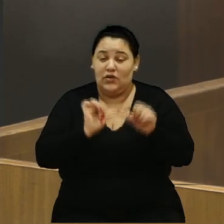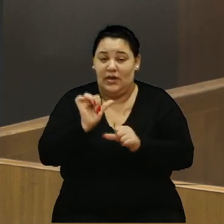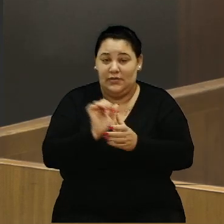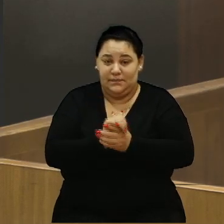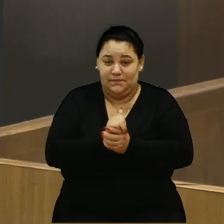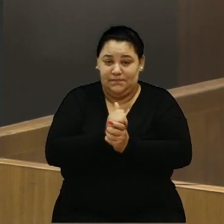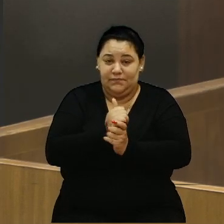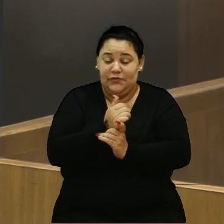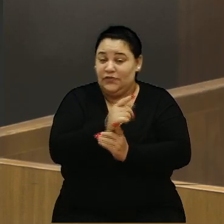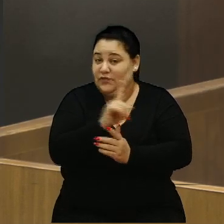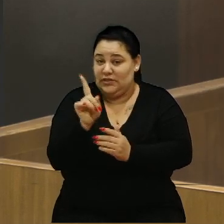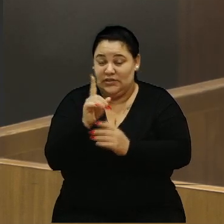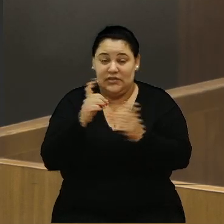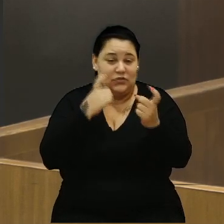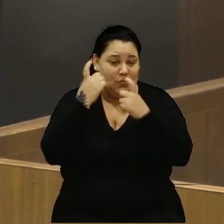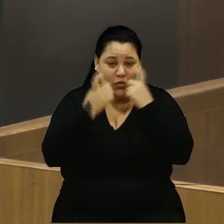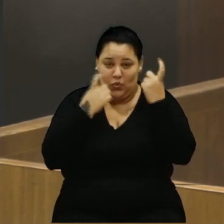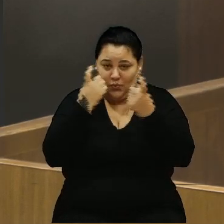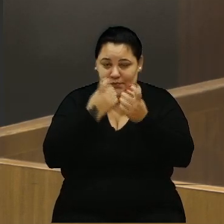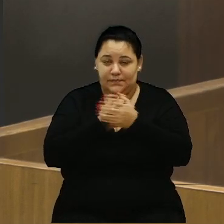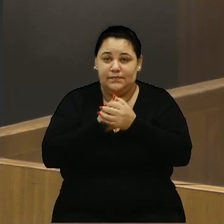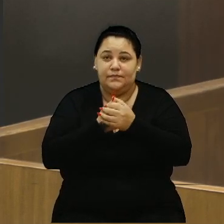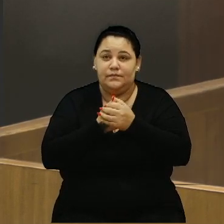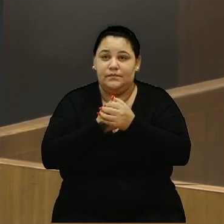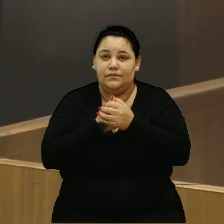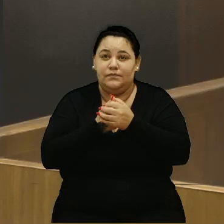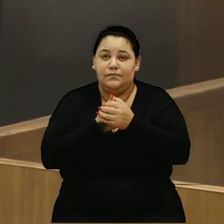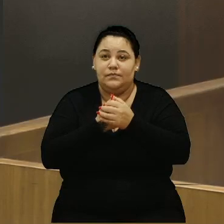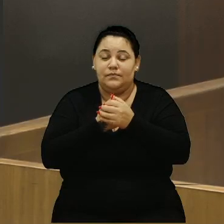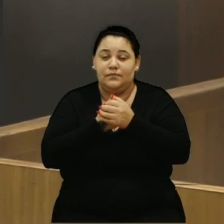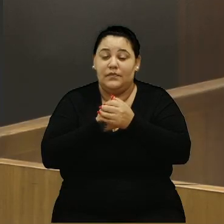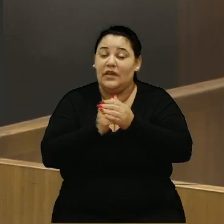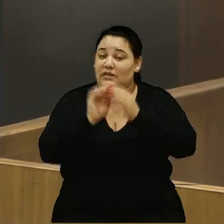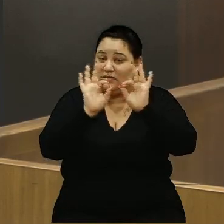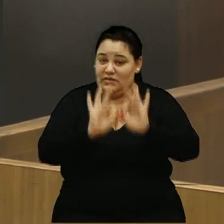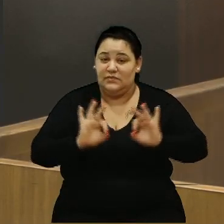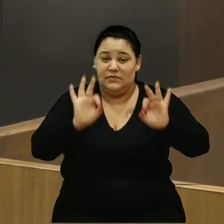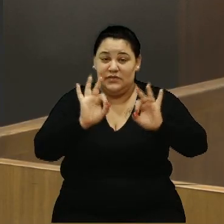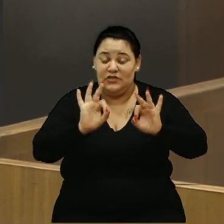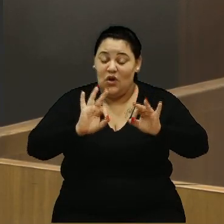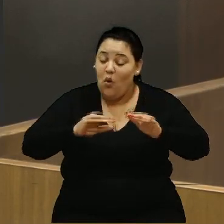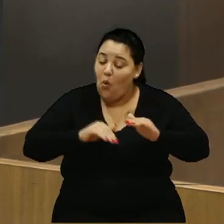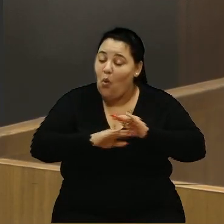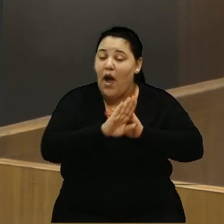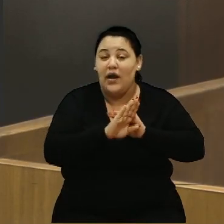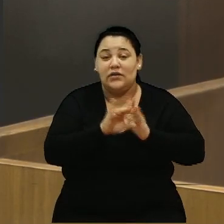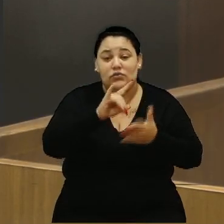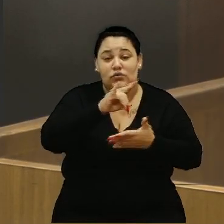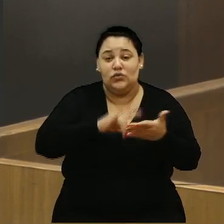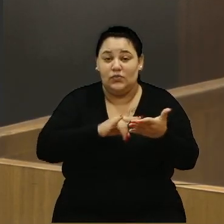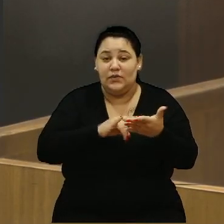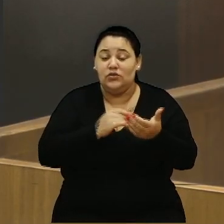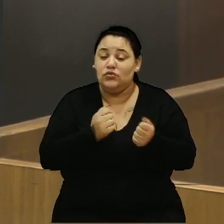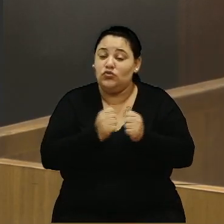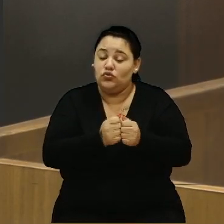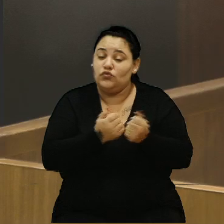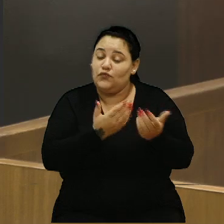se preocupem se ele for indeferido, né? Vocês simplesmente guardem esse documento com